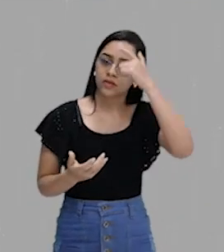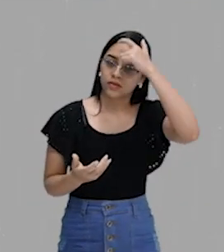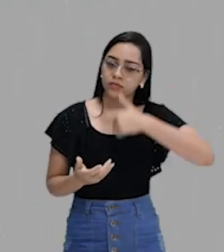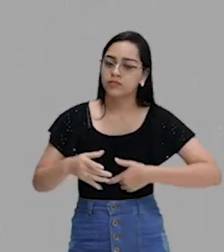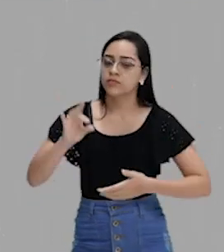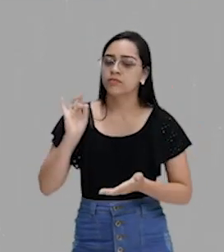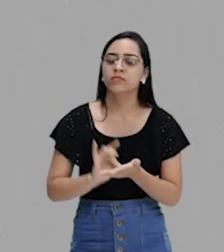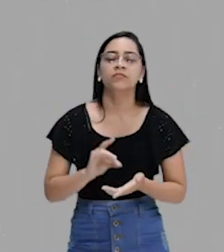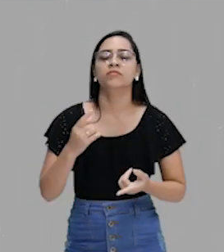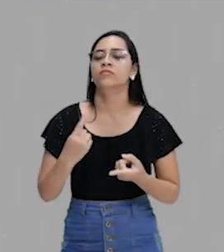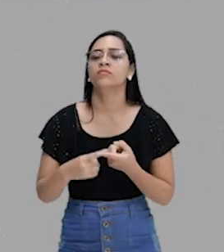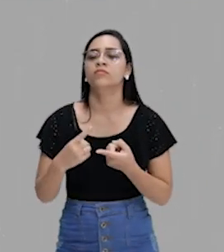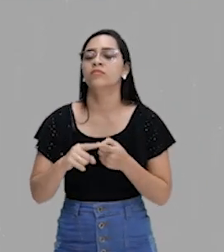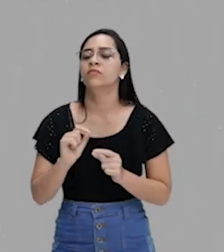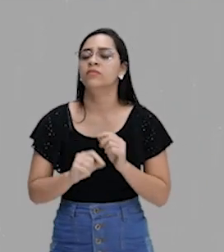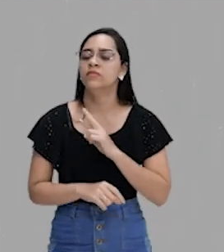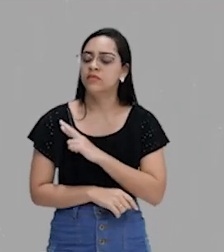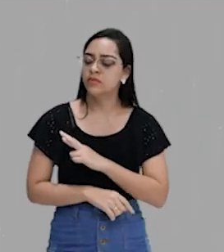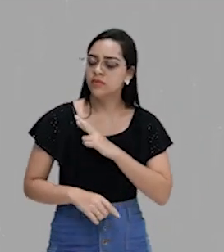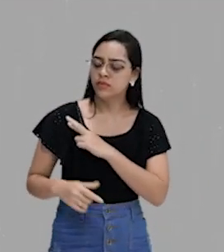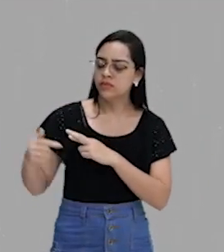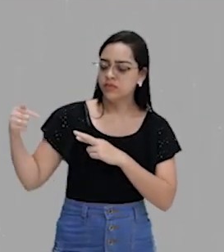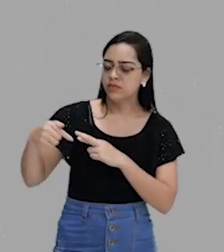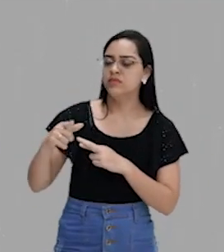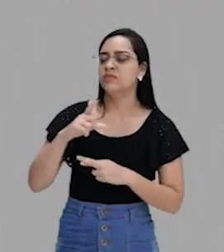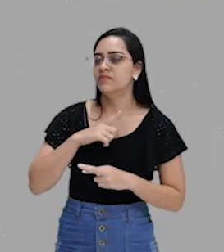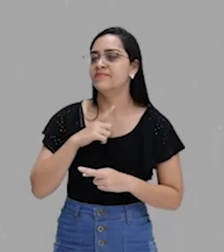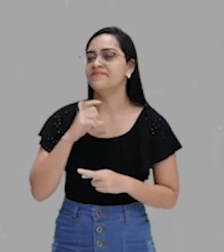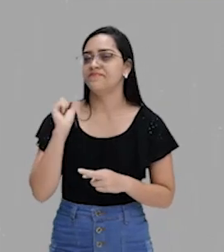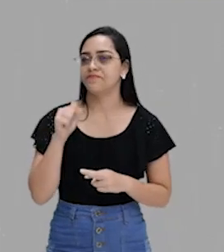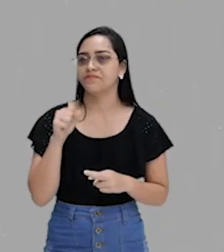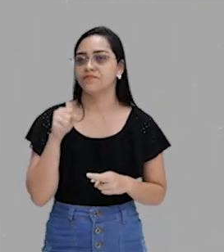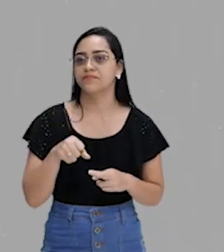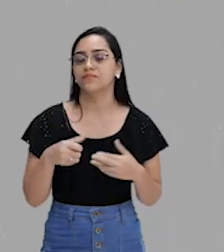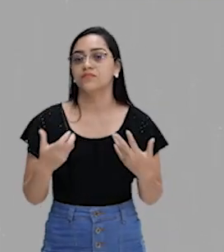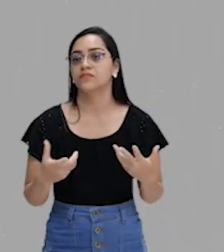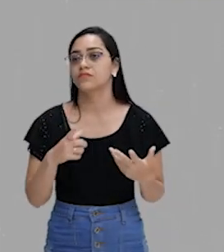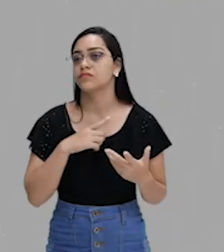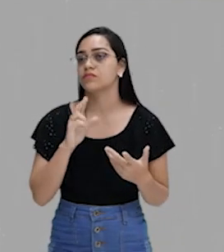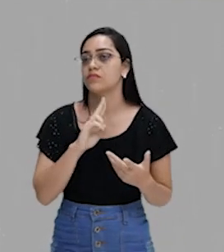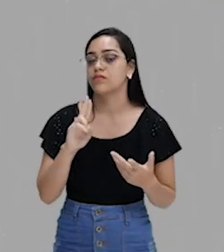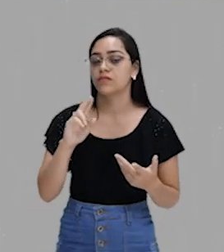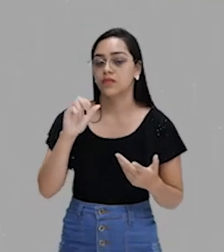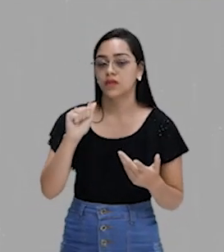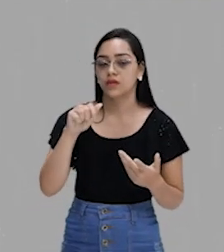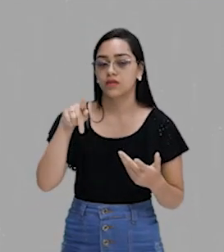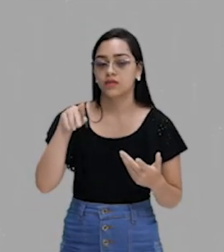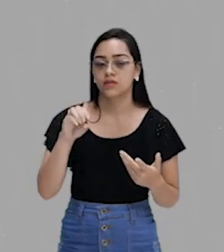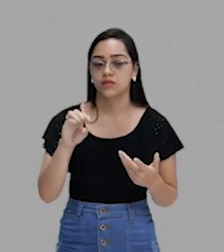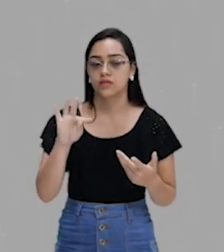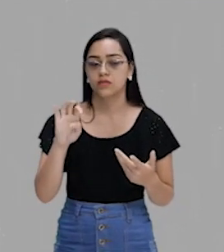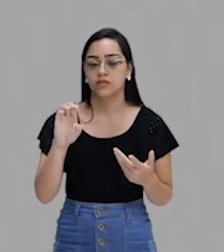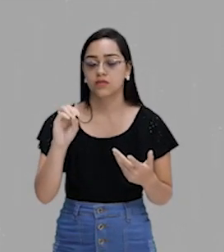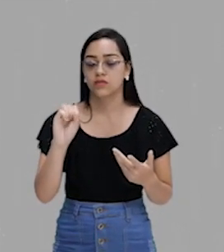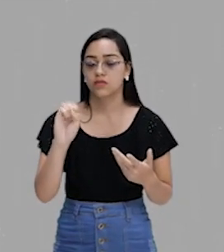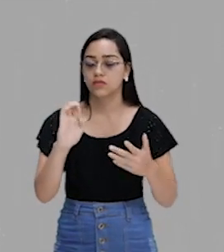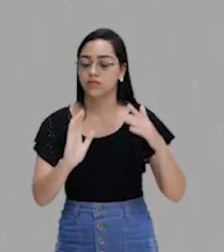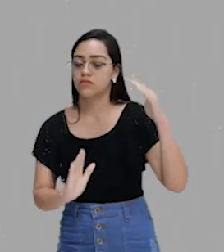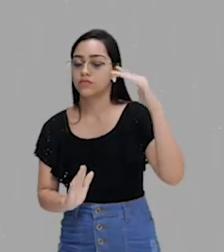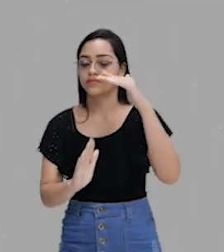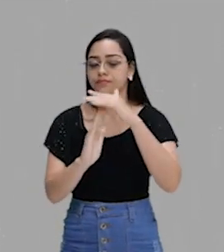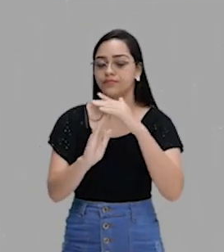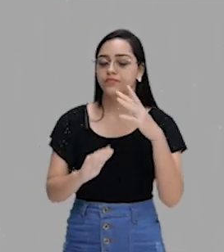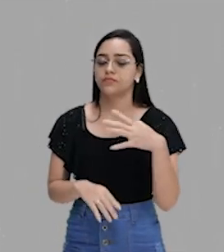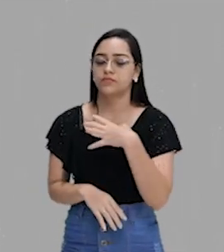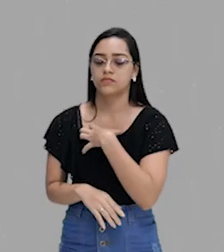autêntico. Por quê? Porque o romantismo tinha o que chamam de apoteose do sentimento, o